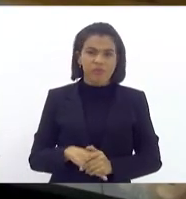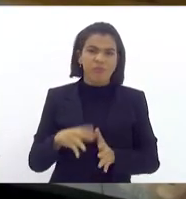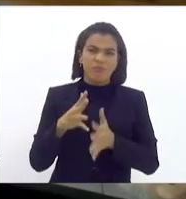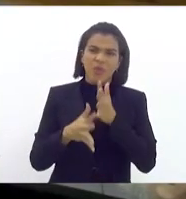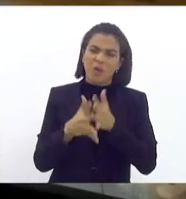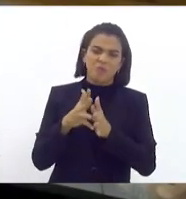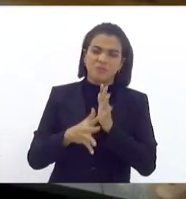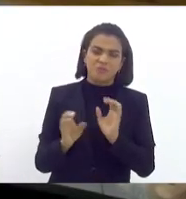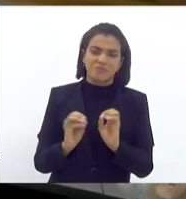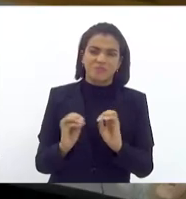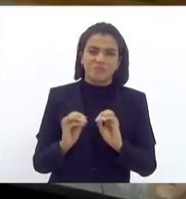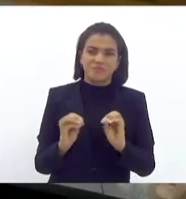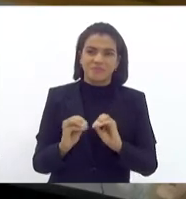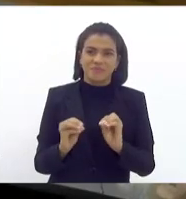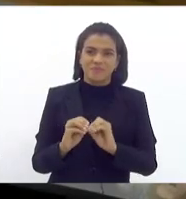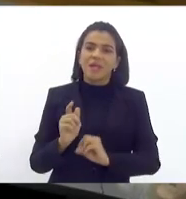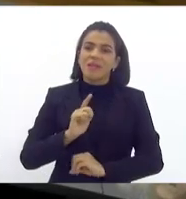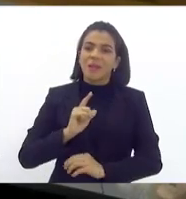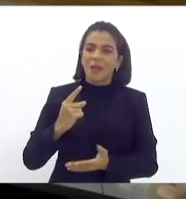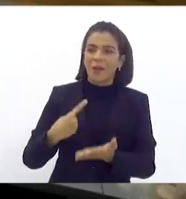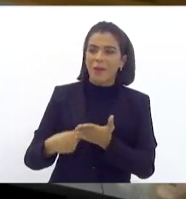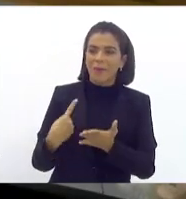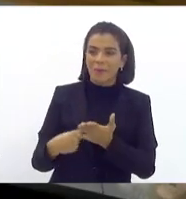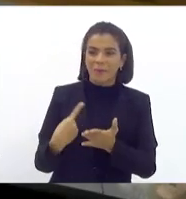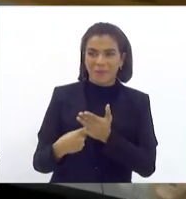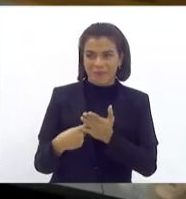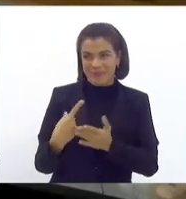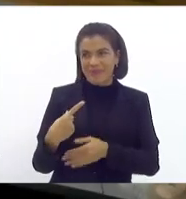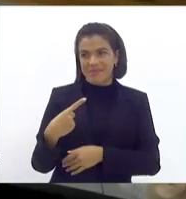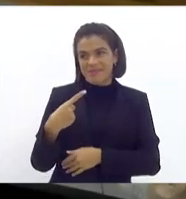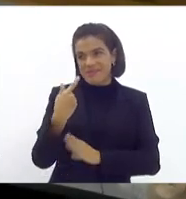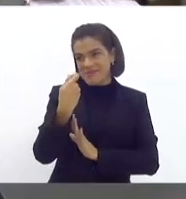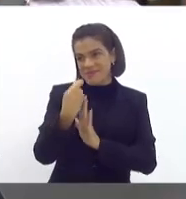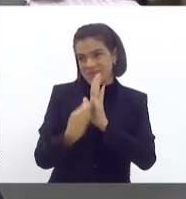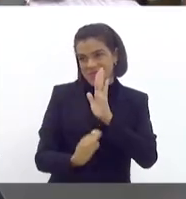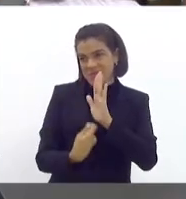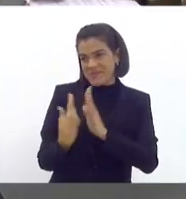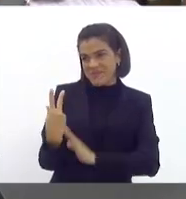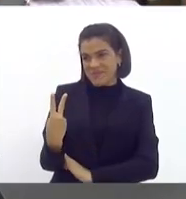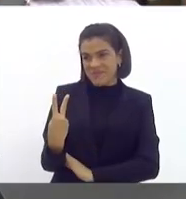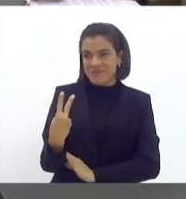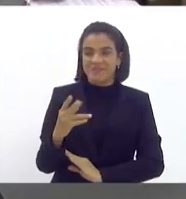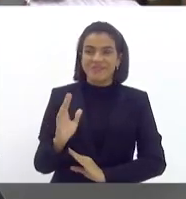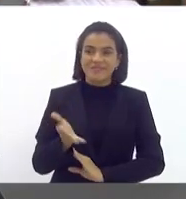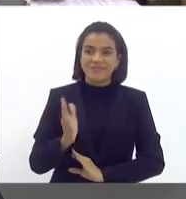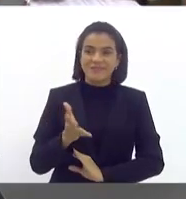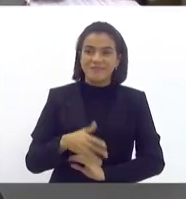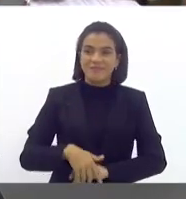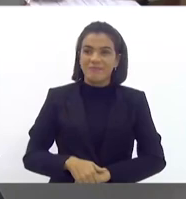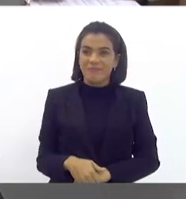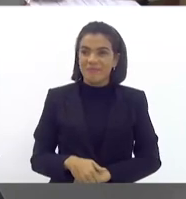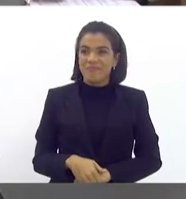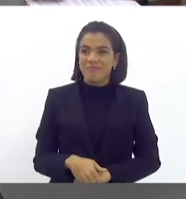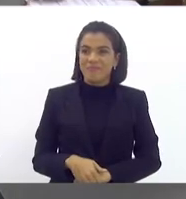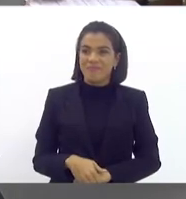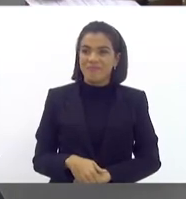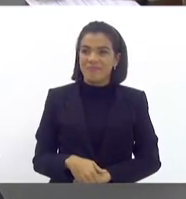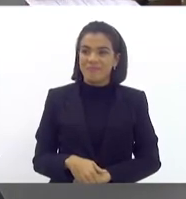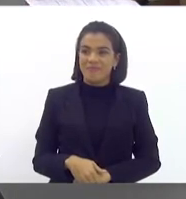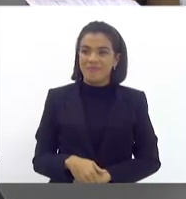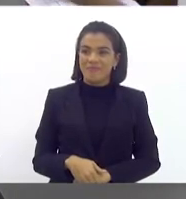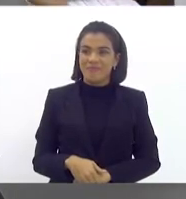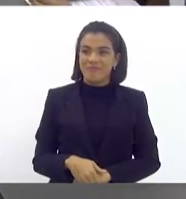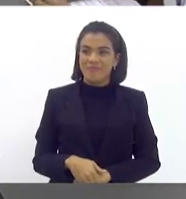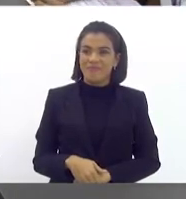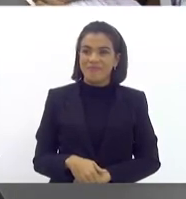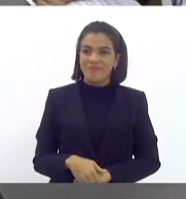Não. Já tem um compromisso dos autores também de não obstruir. Isso. Vamos aprofundar. Bolsonaro nas quatro linhas. Aprofundar as emendas.